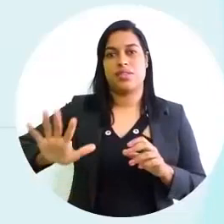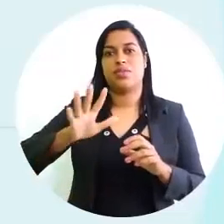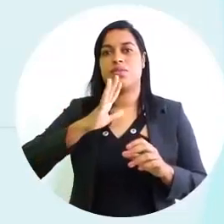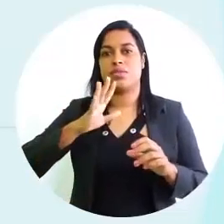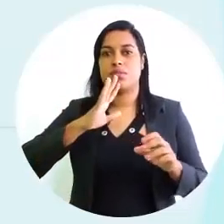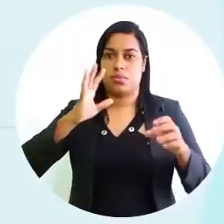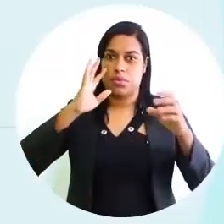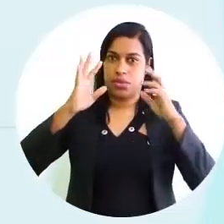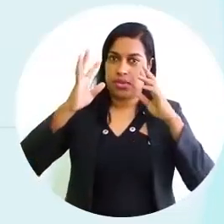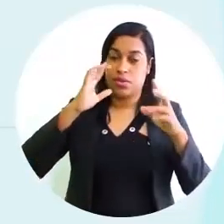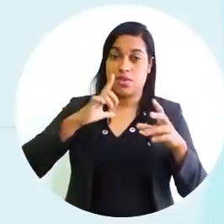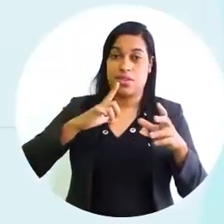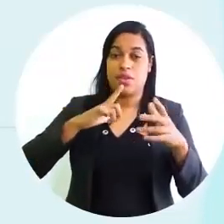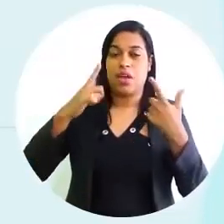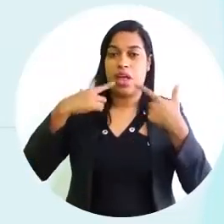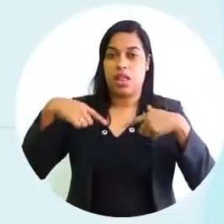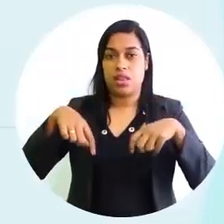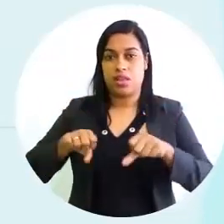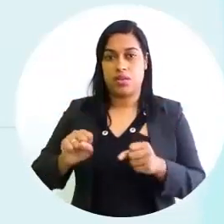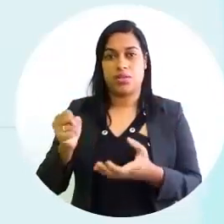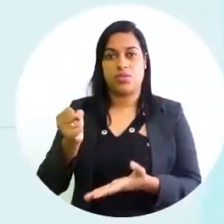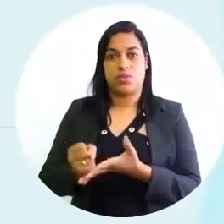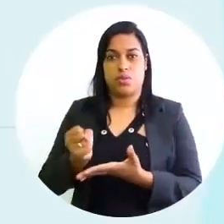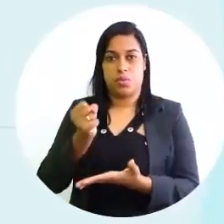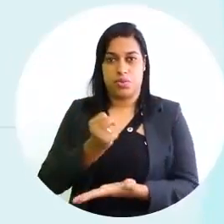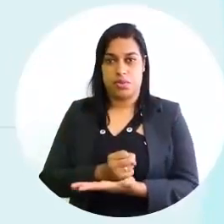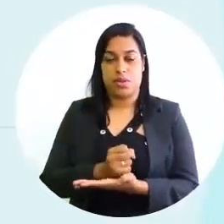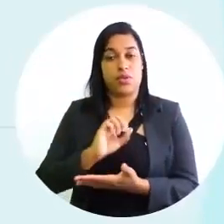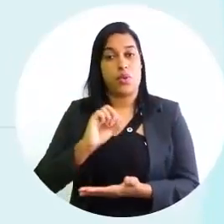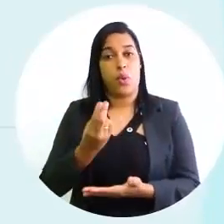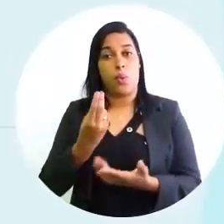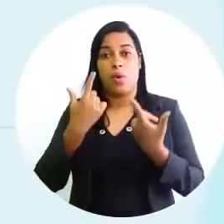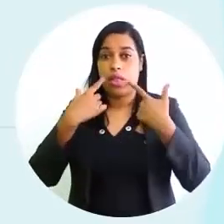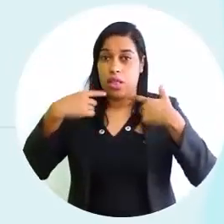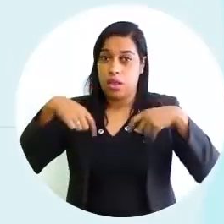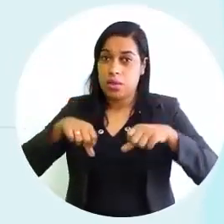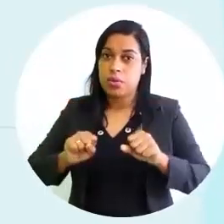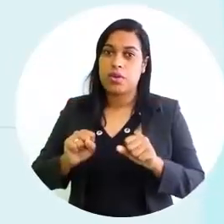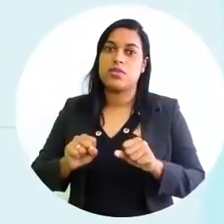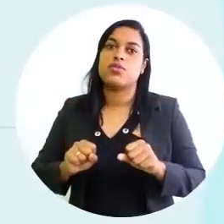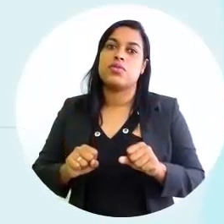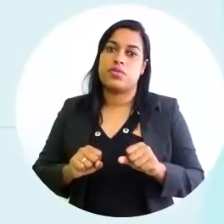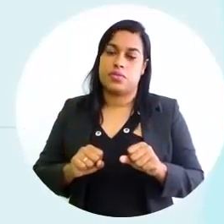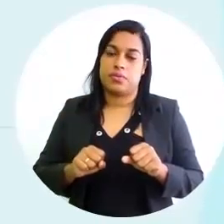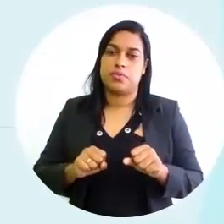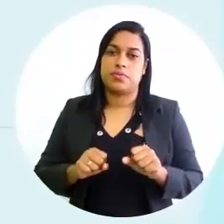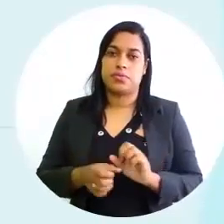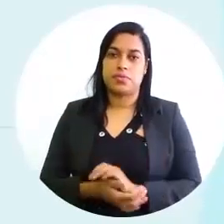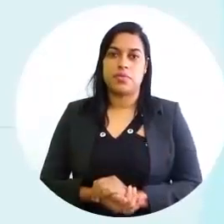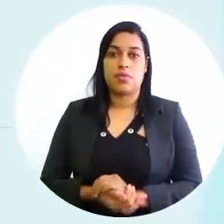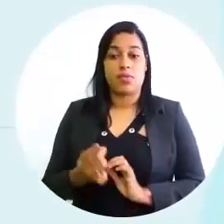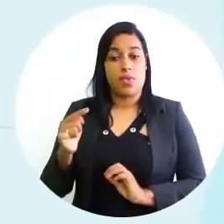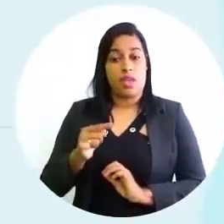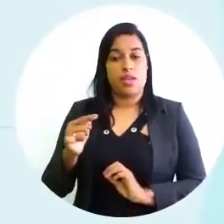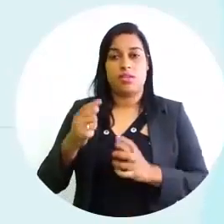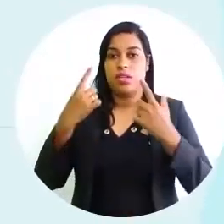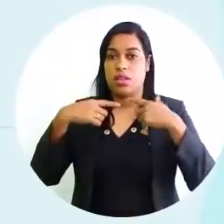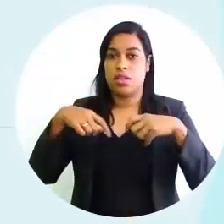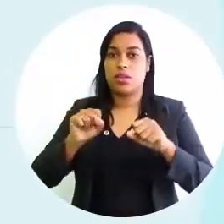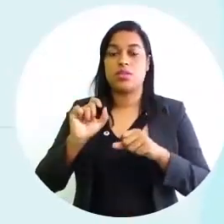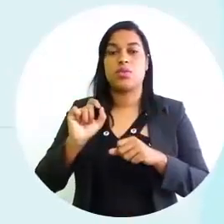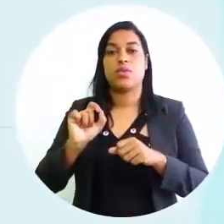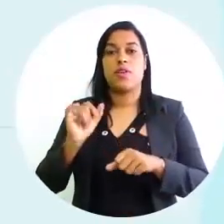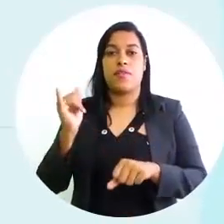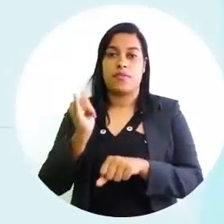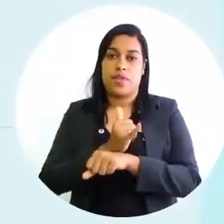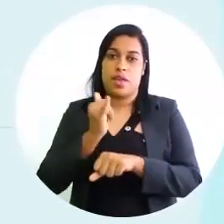conhecimento, existem as linguagens documentárias ou linguagens artificiais. Essas linguagens são